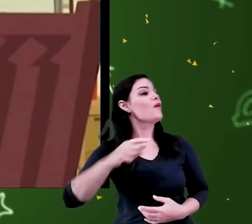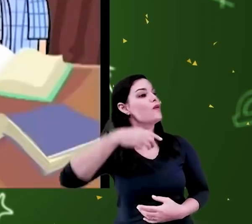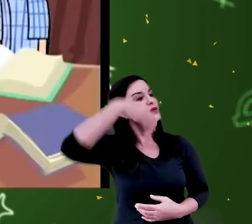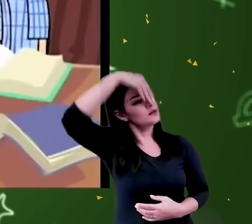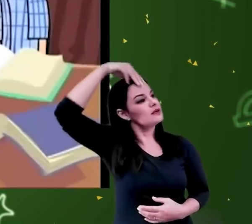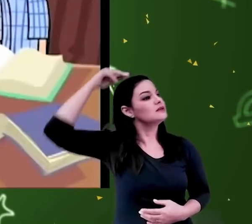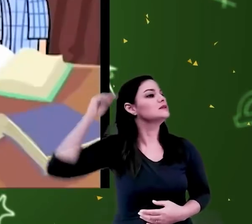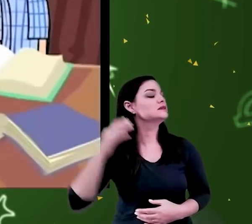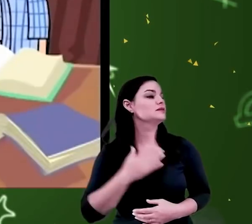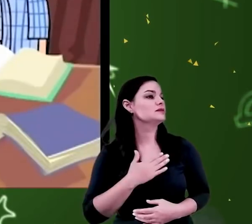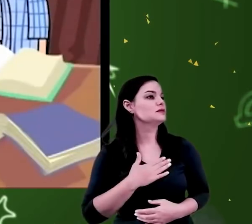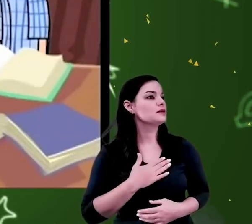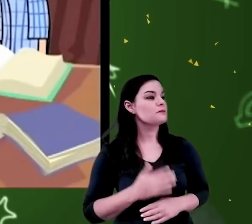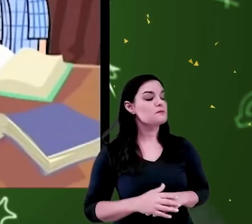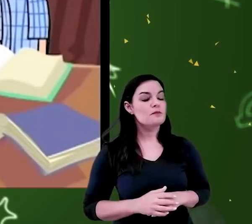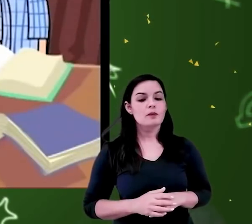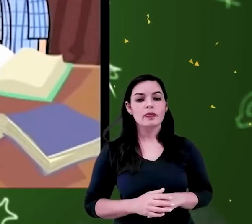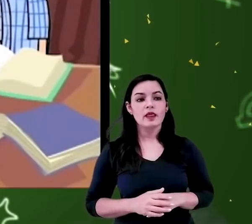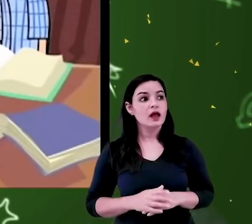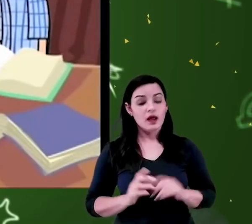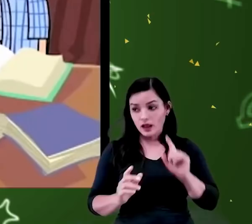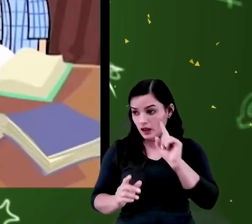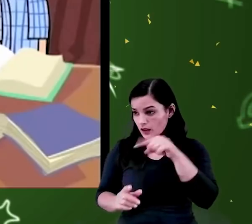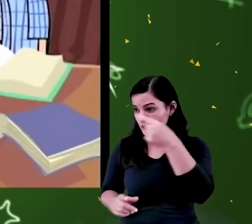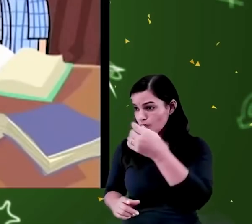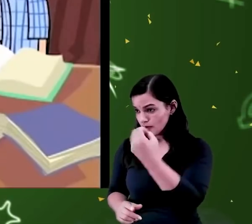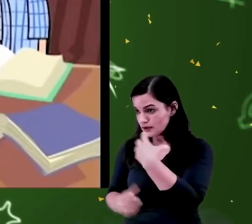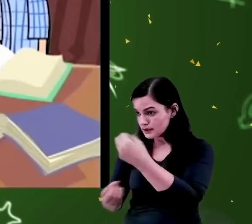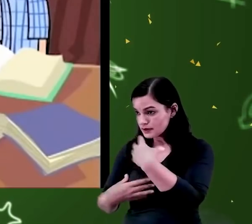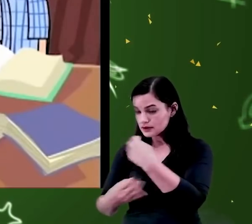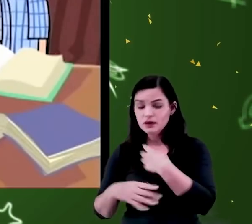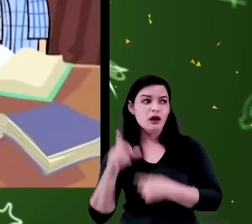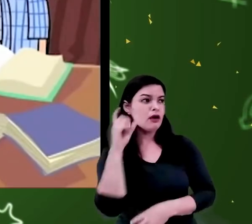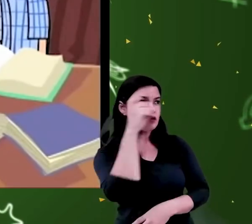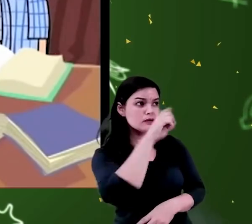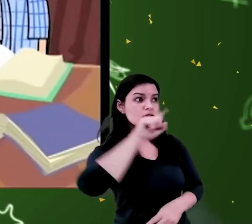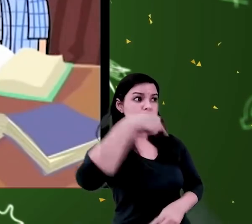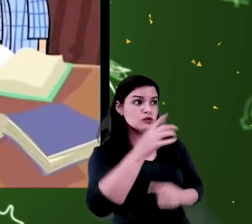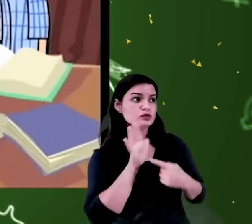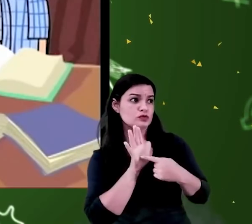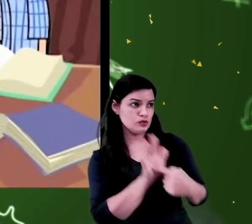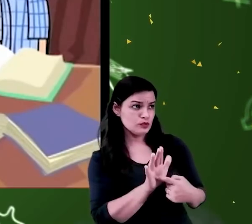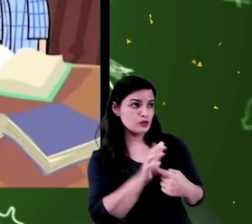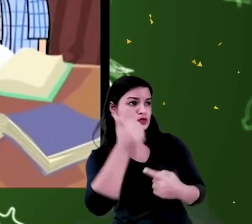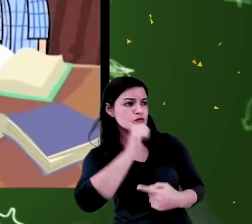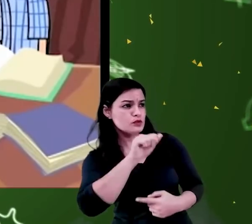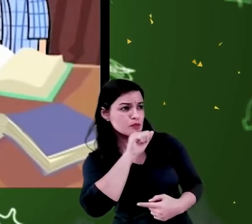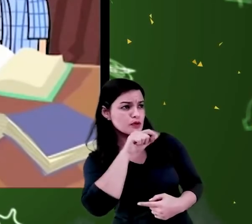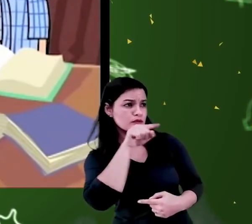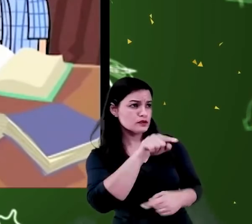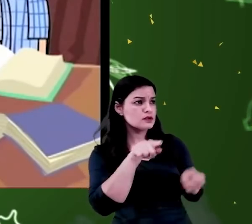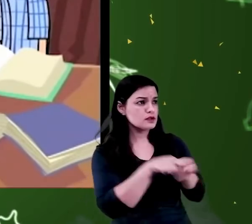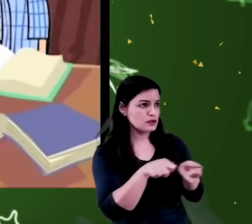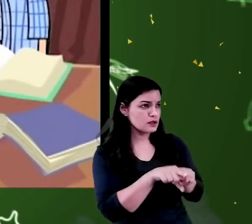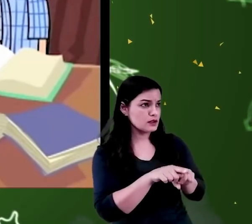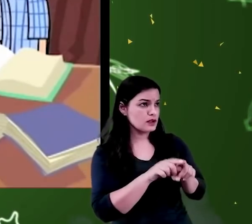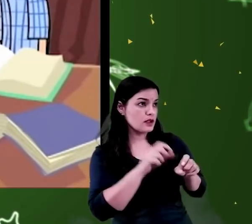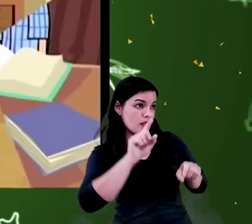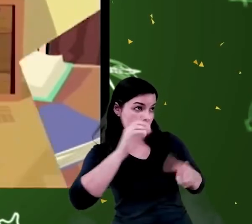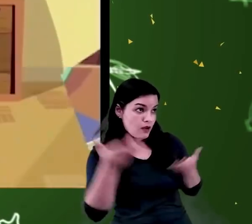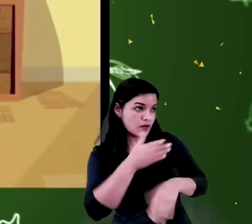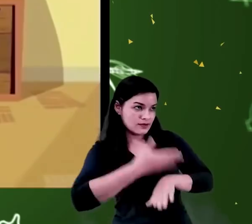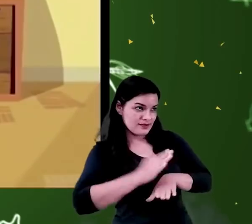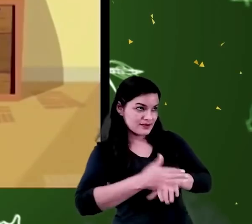me ensina? É muito difícil. Mais tarde a gente mostra pra você e pra mamãe. Agora precisamos ensaiar.